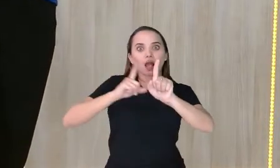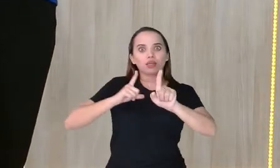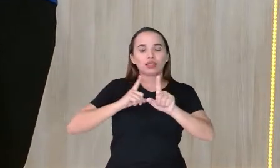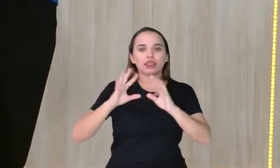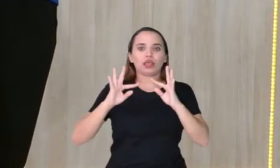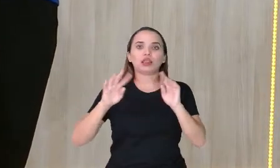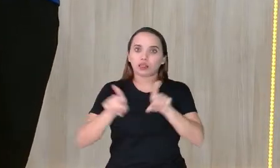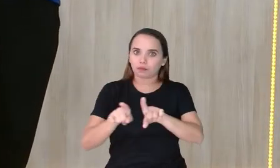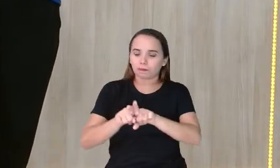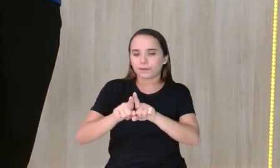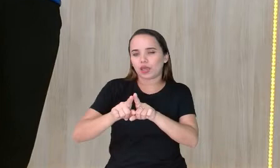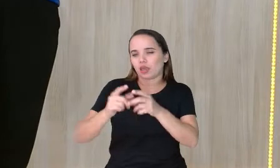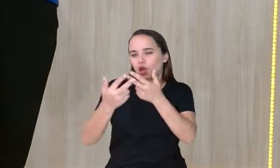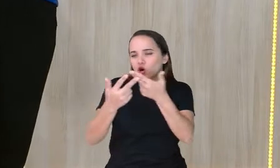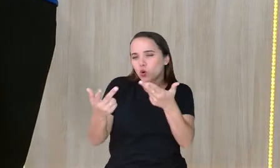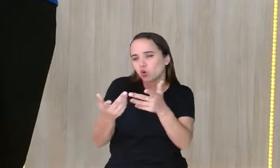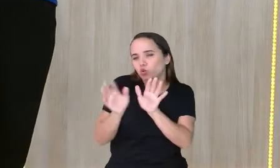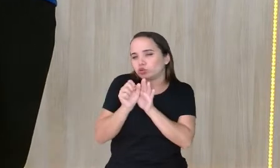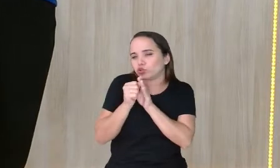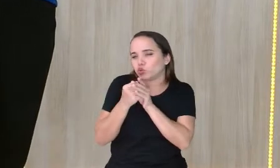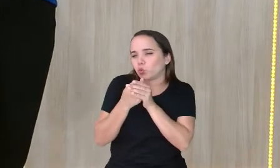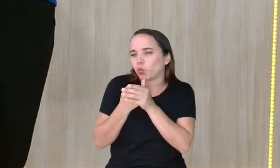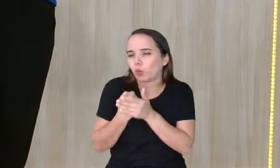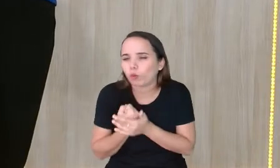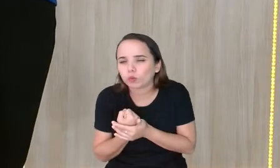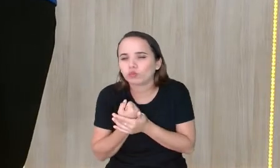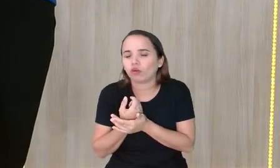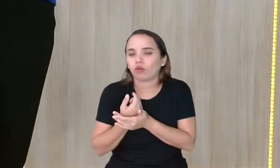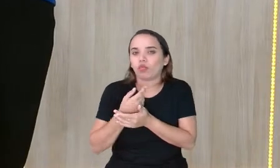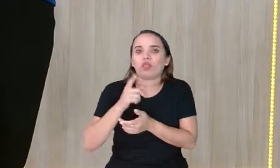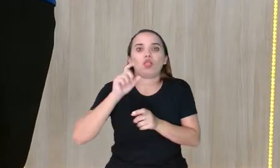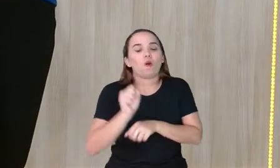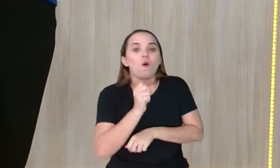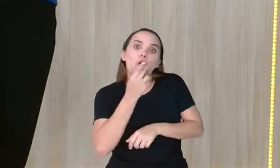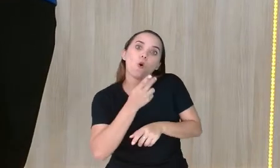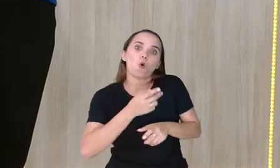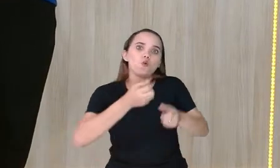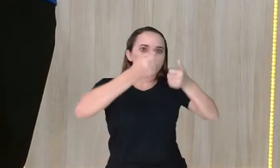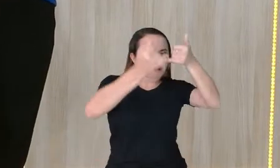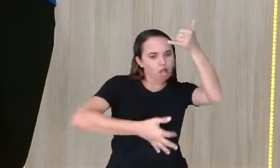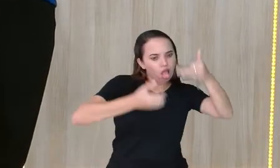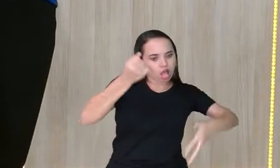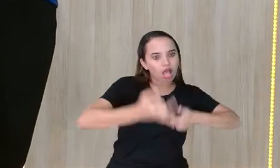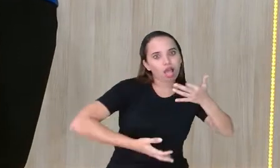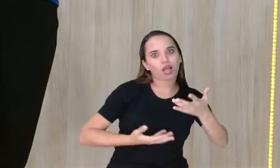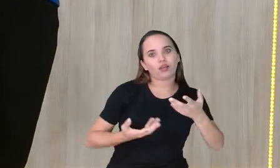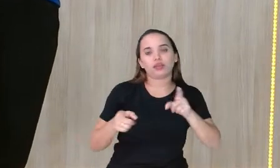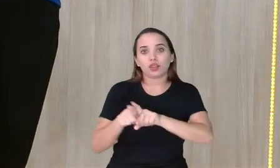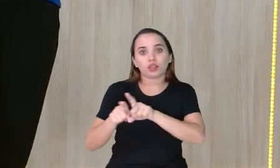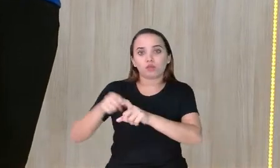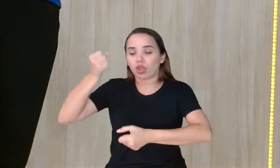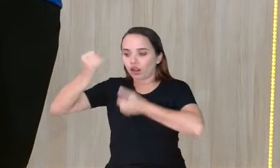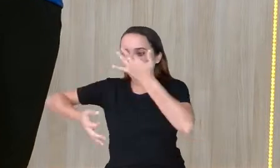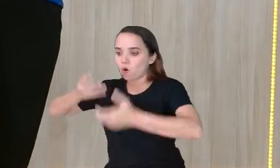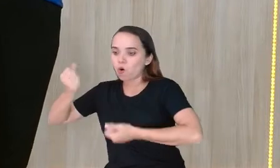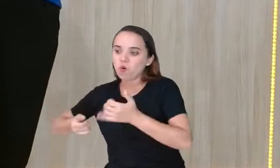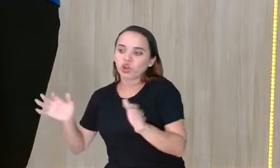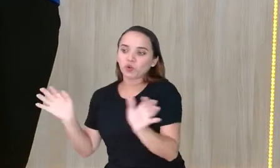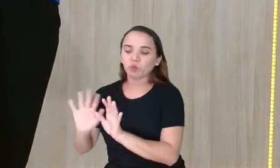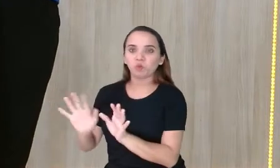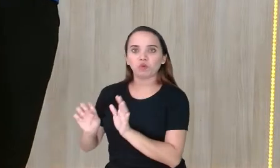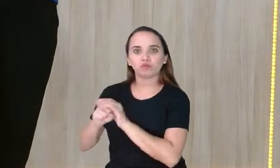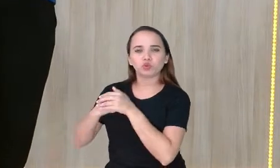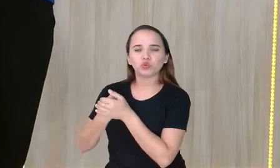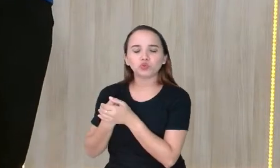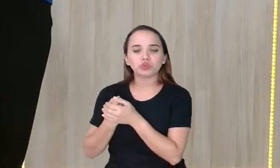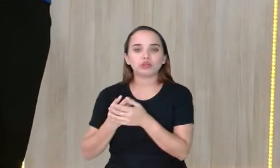dito. O miniconto ele fica nesse jogo entre o dito e o não dito. E o não dito, às vezes, é tão importante quanto o que